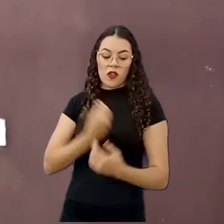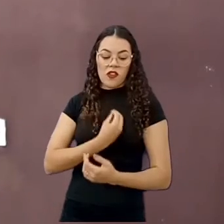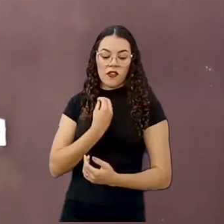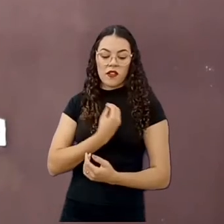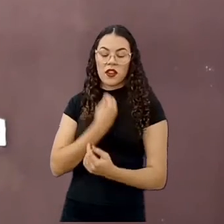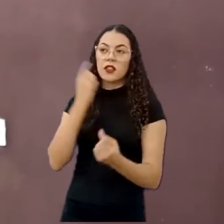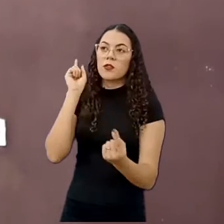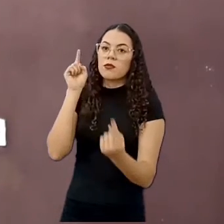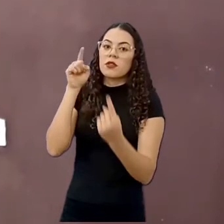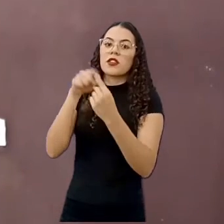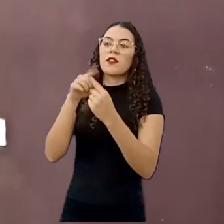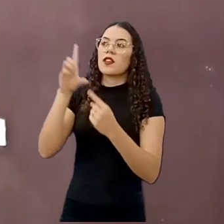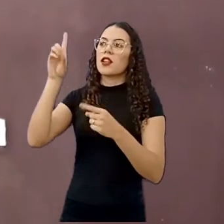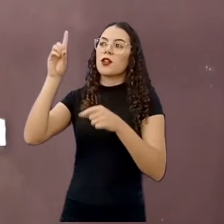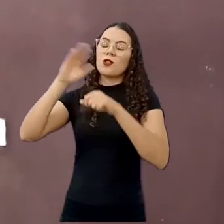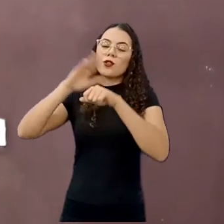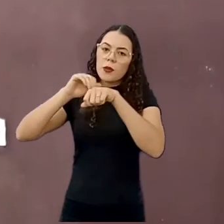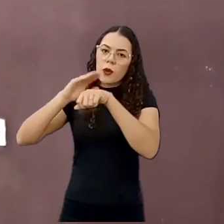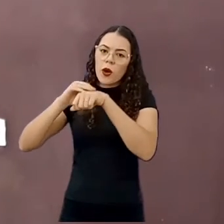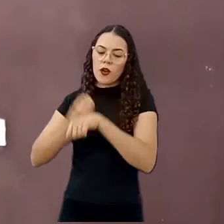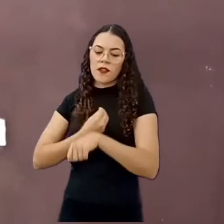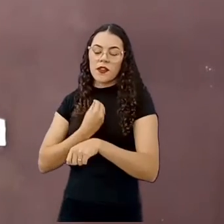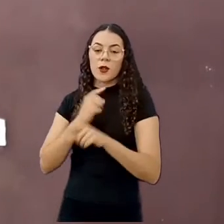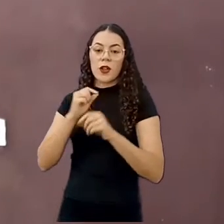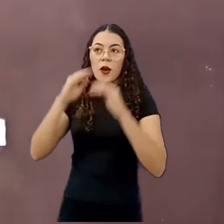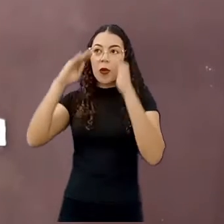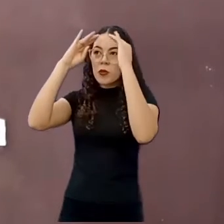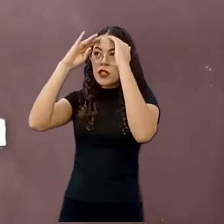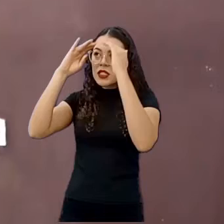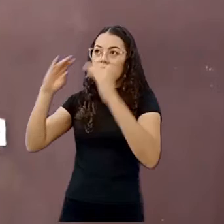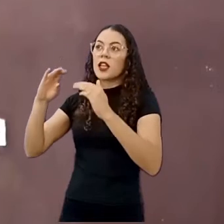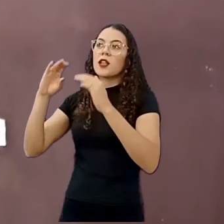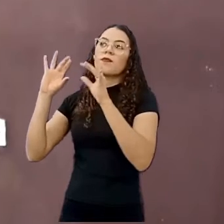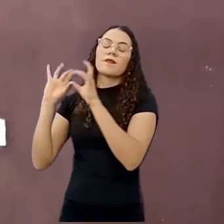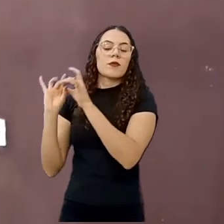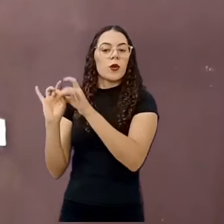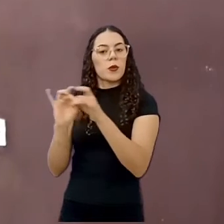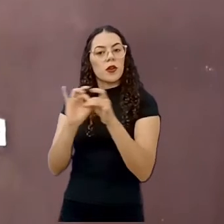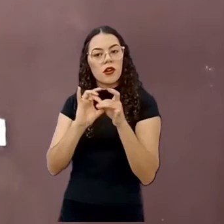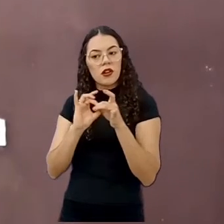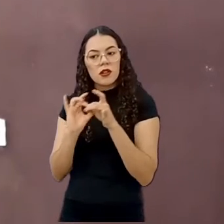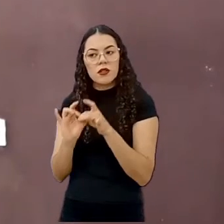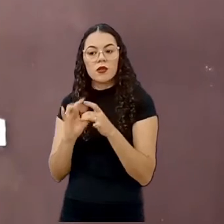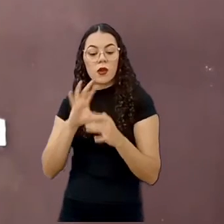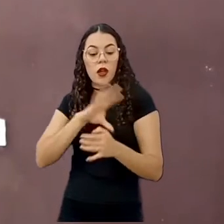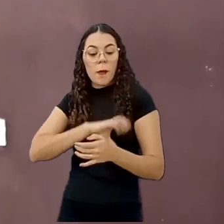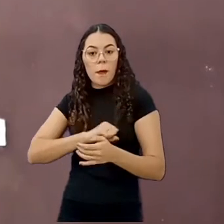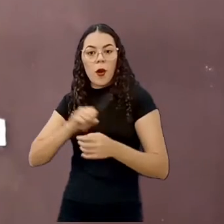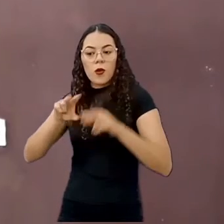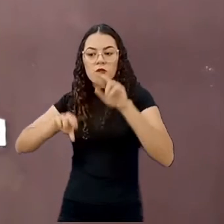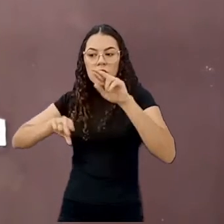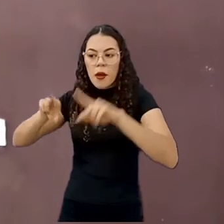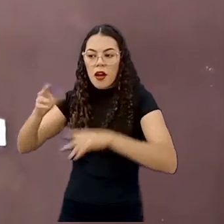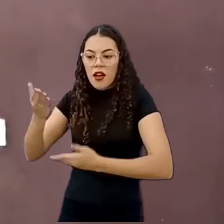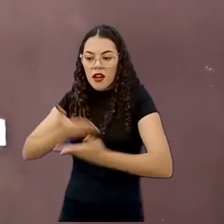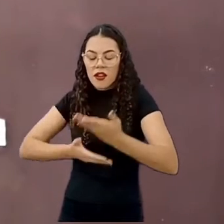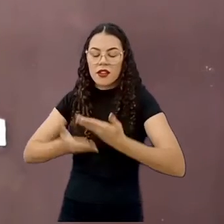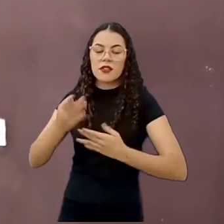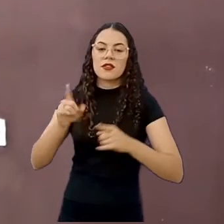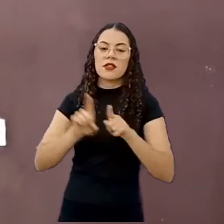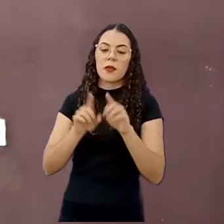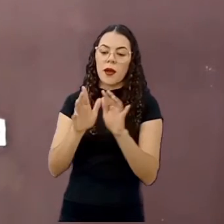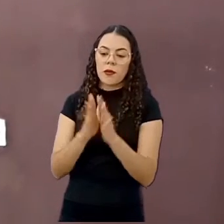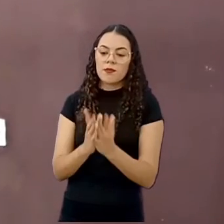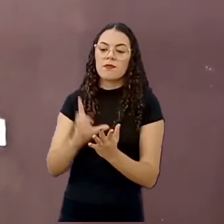com aquilo que Ele nos chamou para viver, obedecendo, em comunhão, em amor com os irmãos, aprendendo da